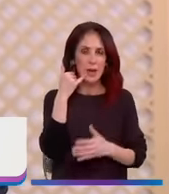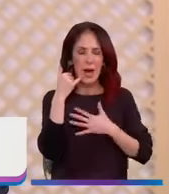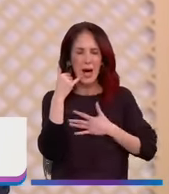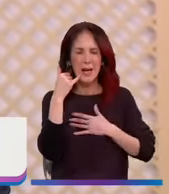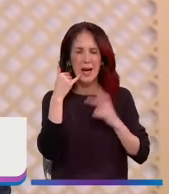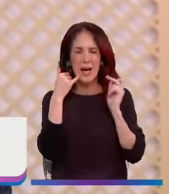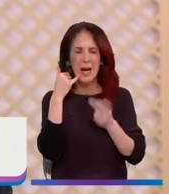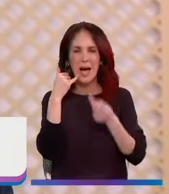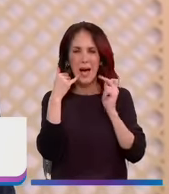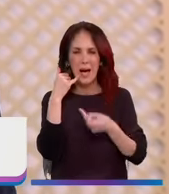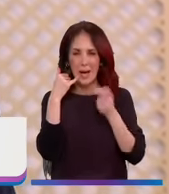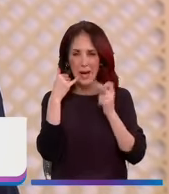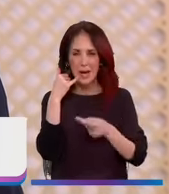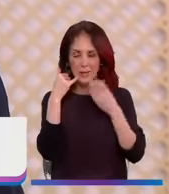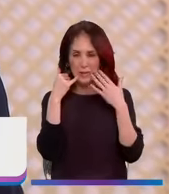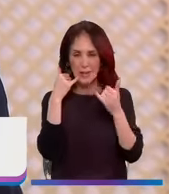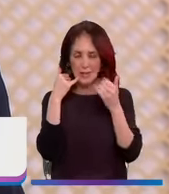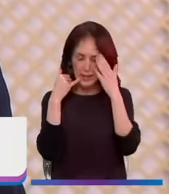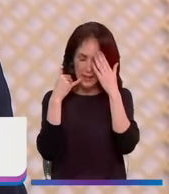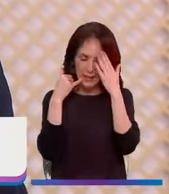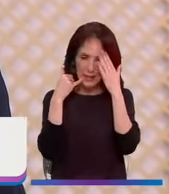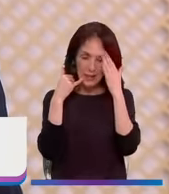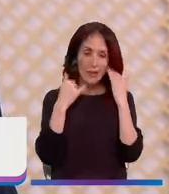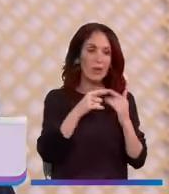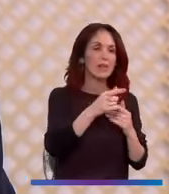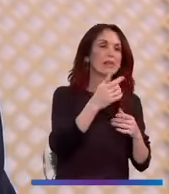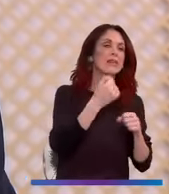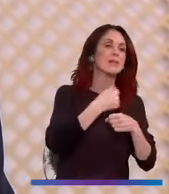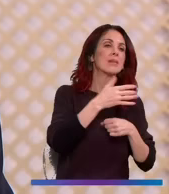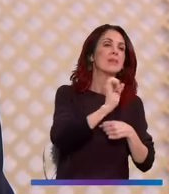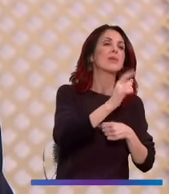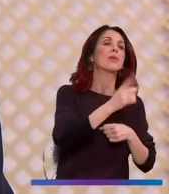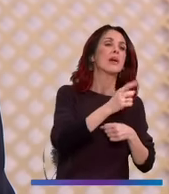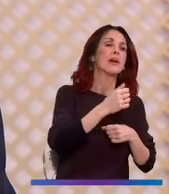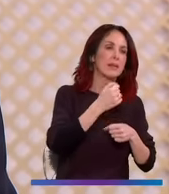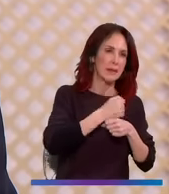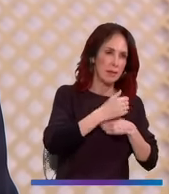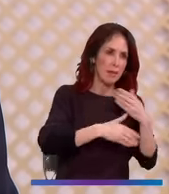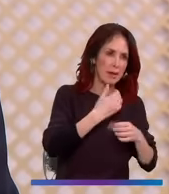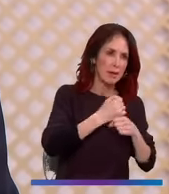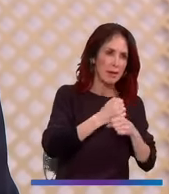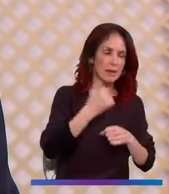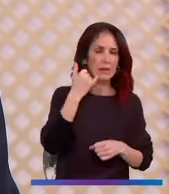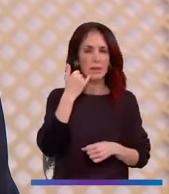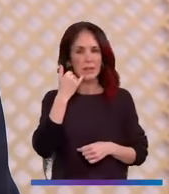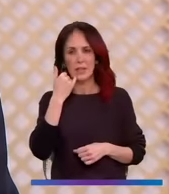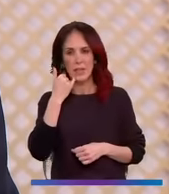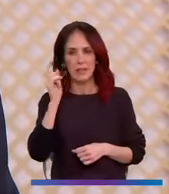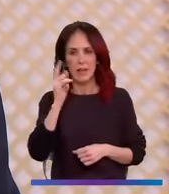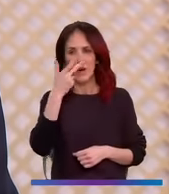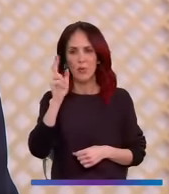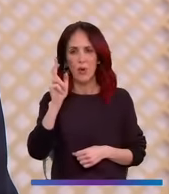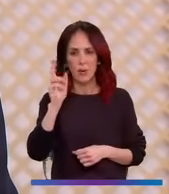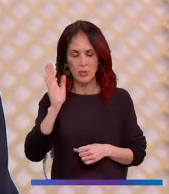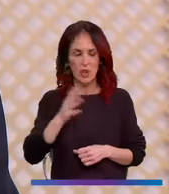Tantos anos que eu ando. Pronto. Maria Irene, o que é que faz na vida? Ainda trabalha? Estou aposentada já. E o que é